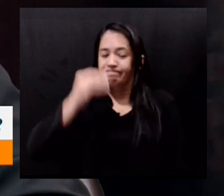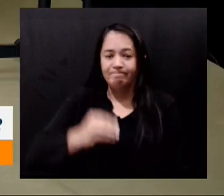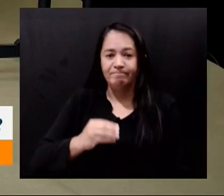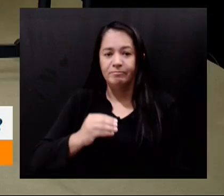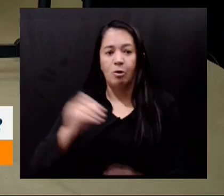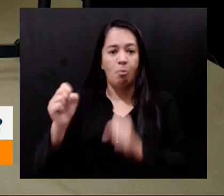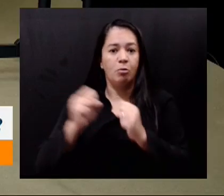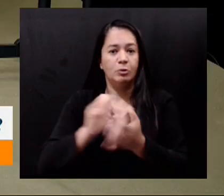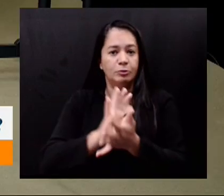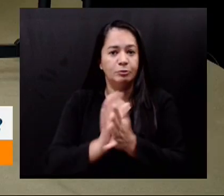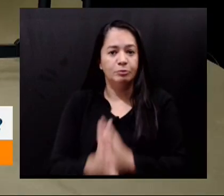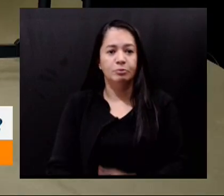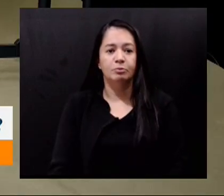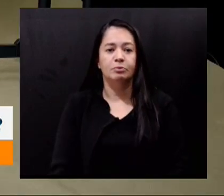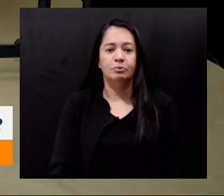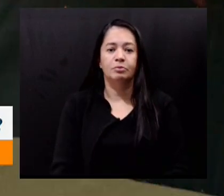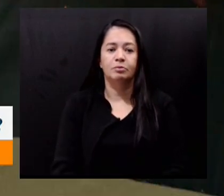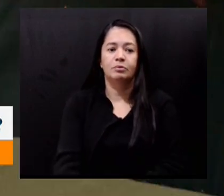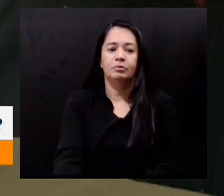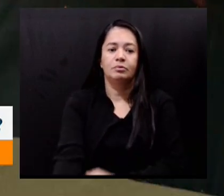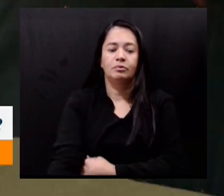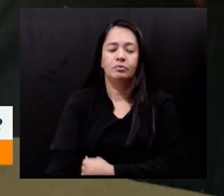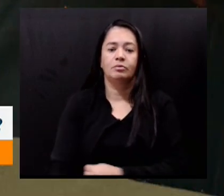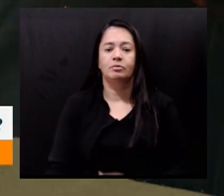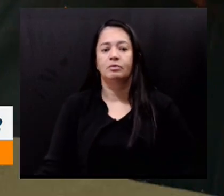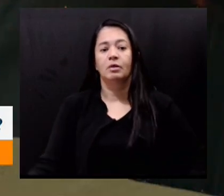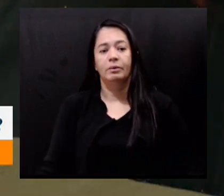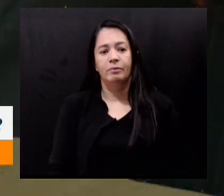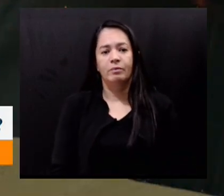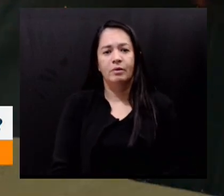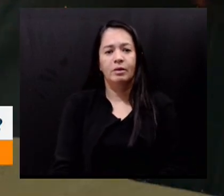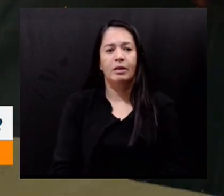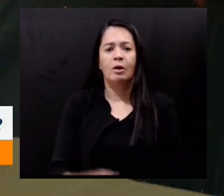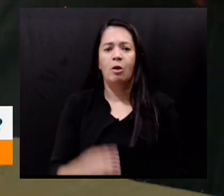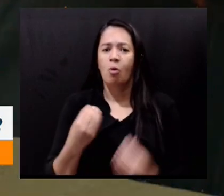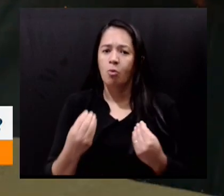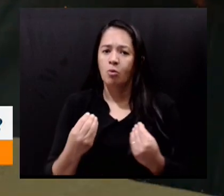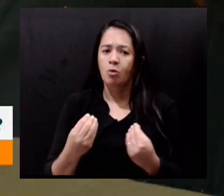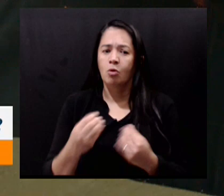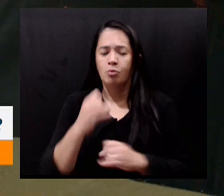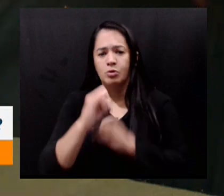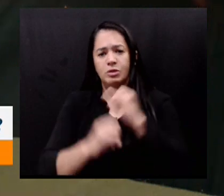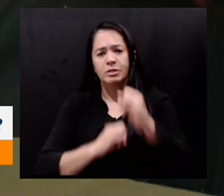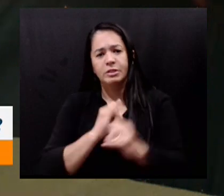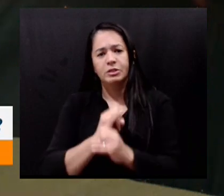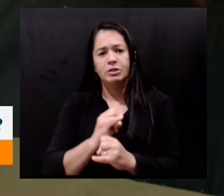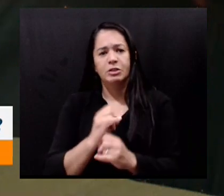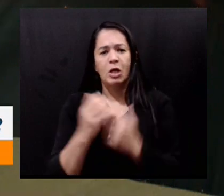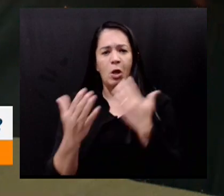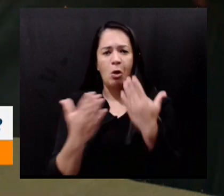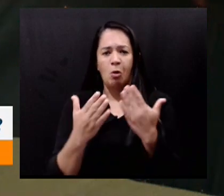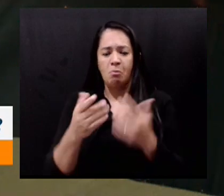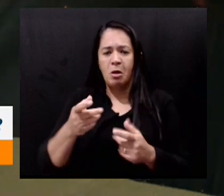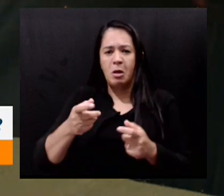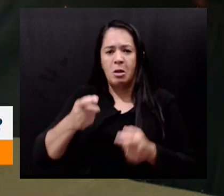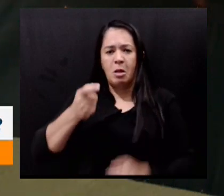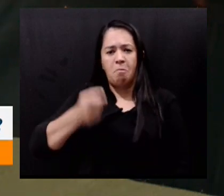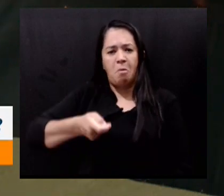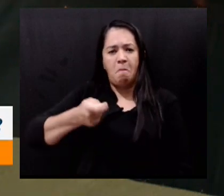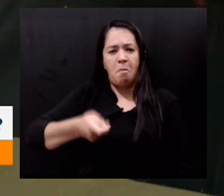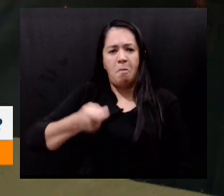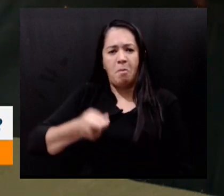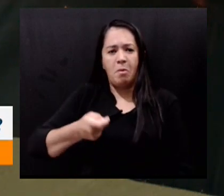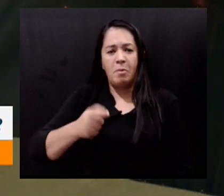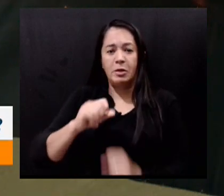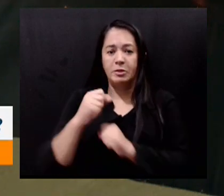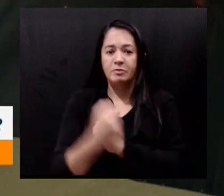bem. É impressionante como é que a internet pode se tornar um tribunal sem juiz nem defesa, e esse julgamento muitas vezes